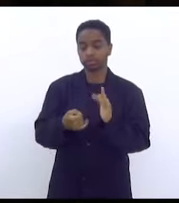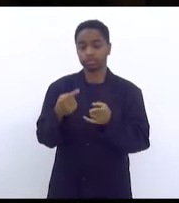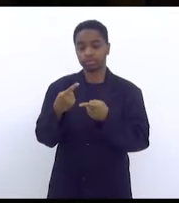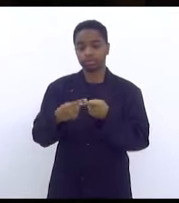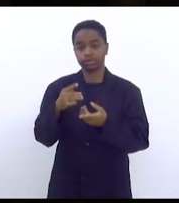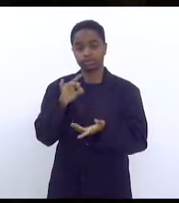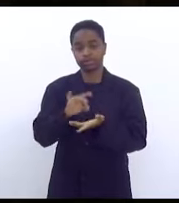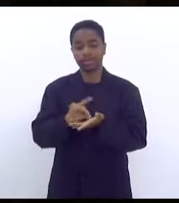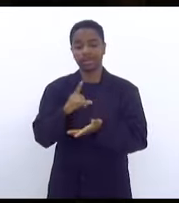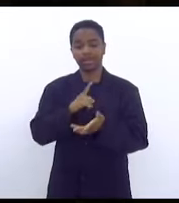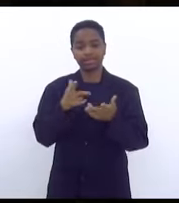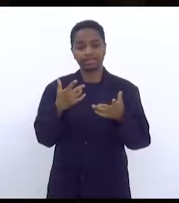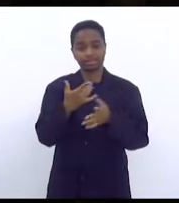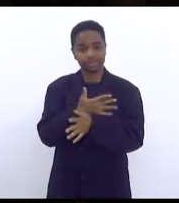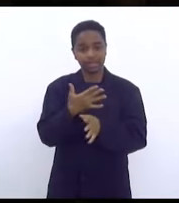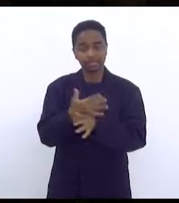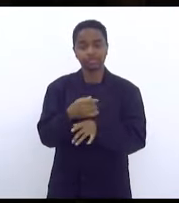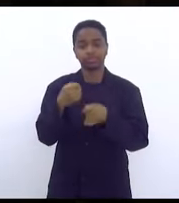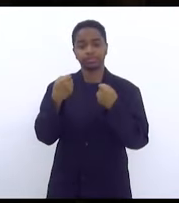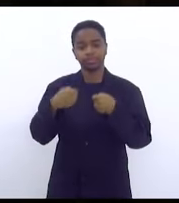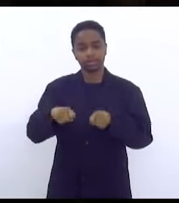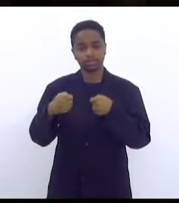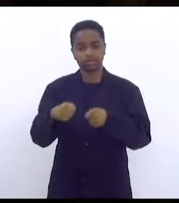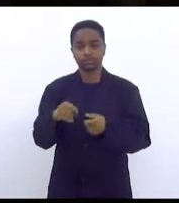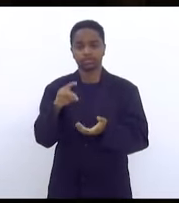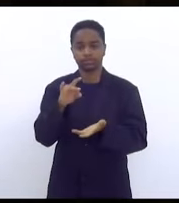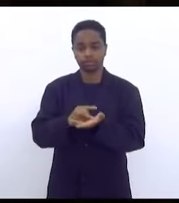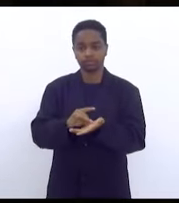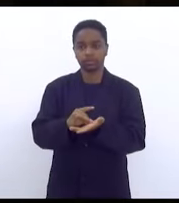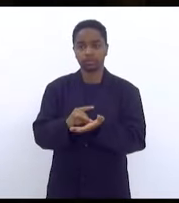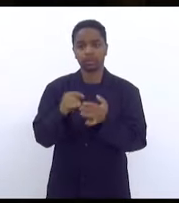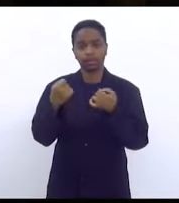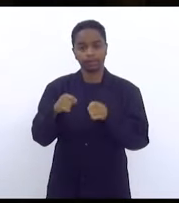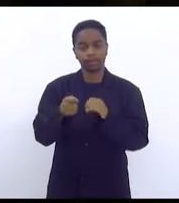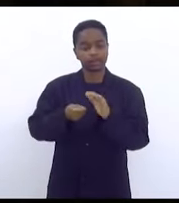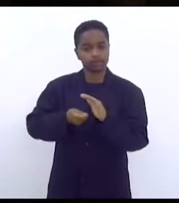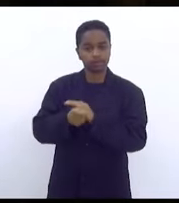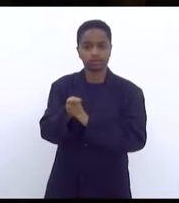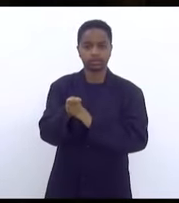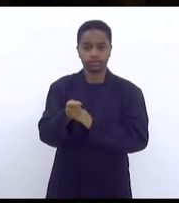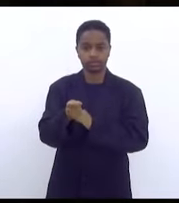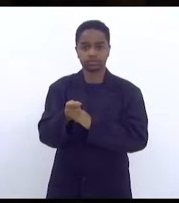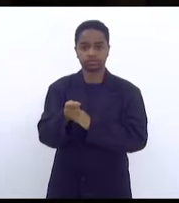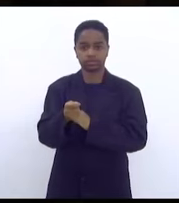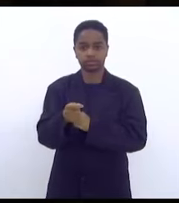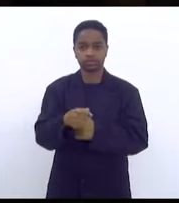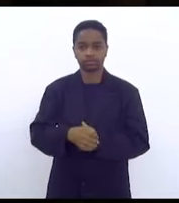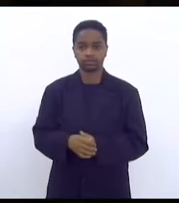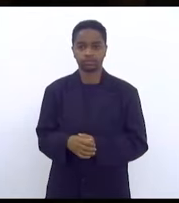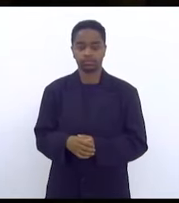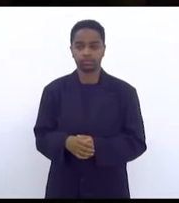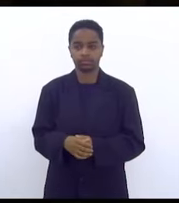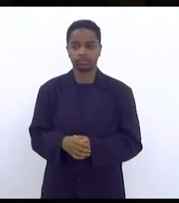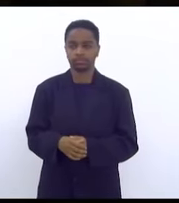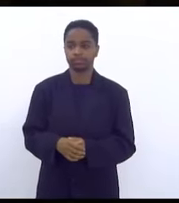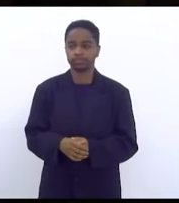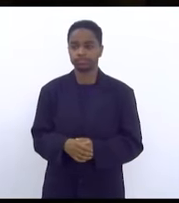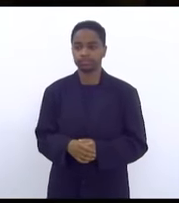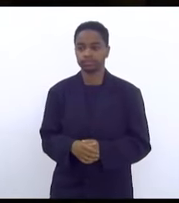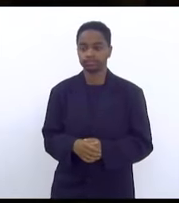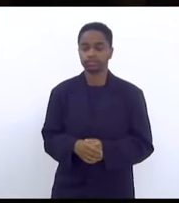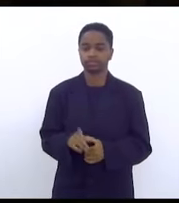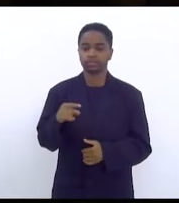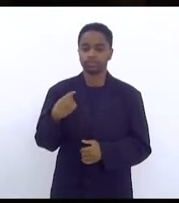uma cidade que precisa, que carece de muito investimento, quando a gente